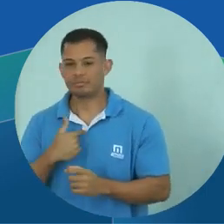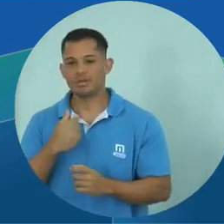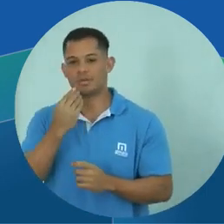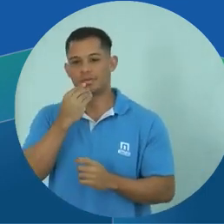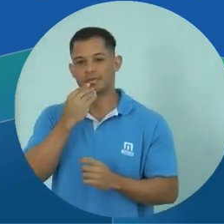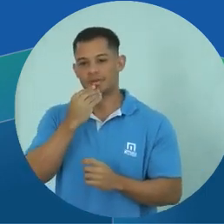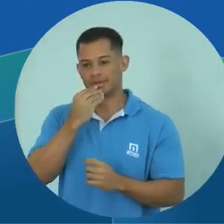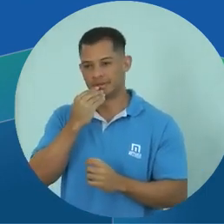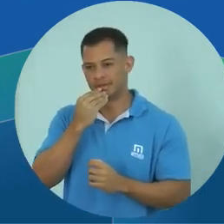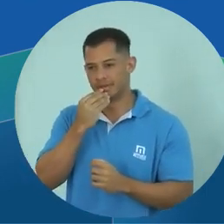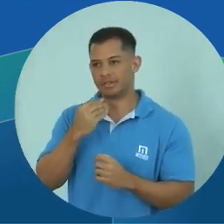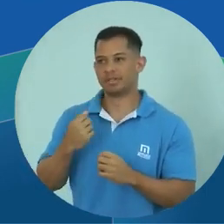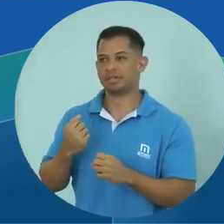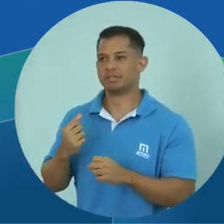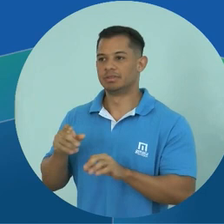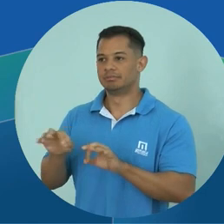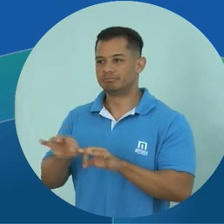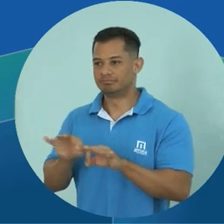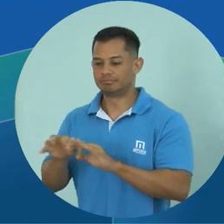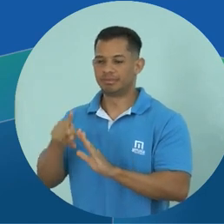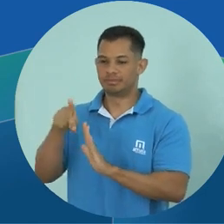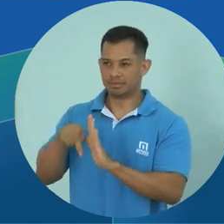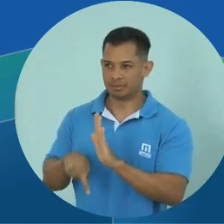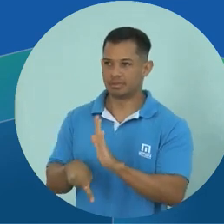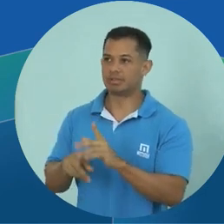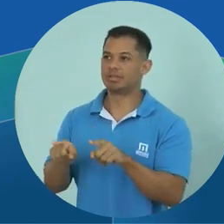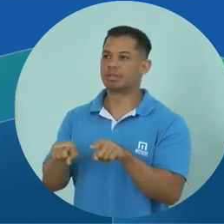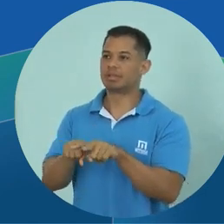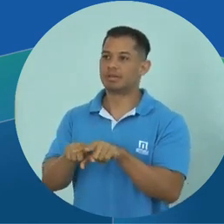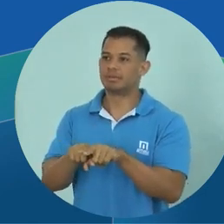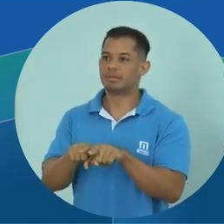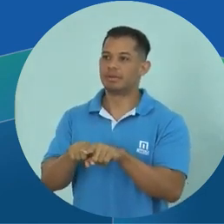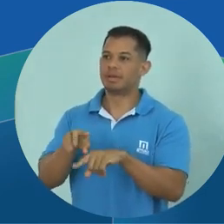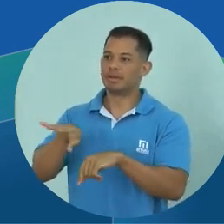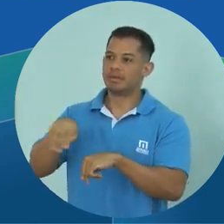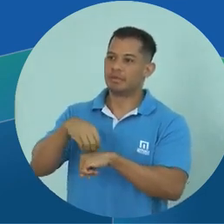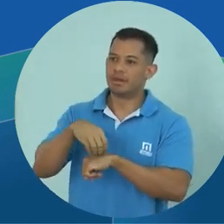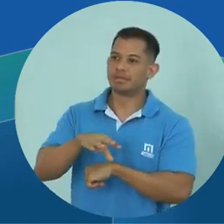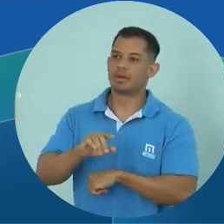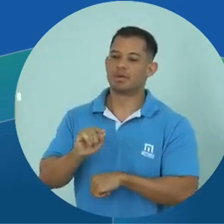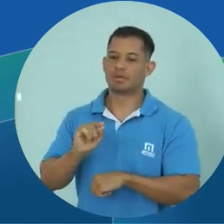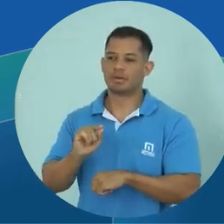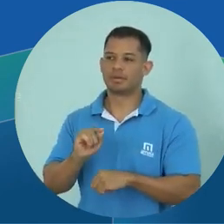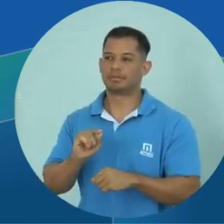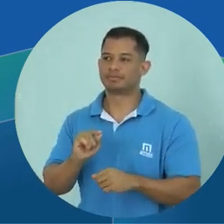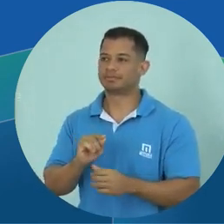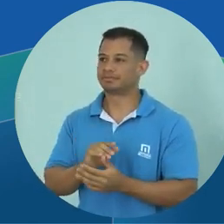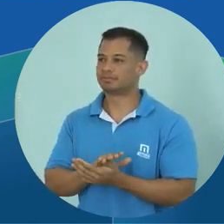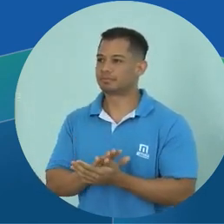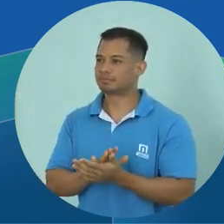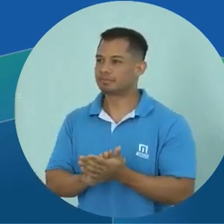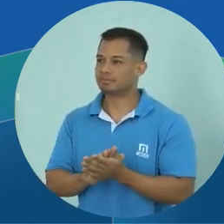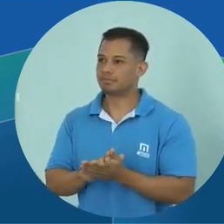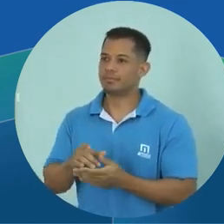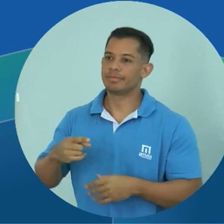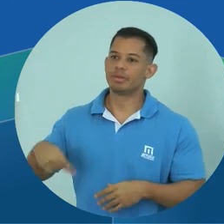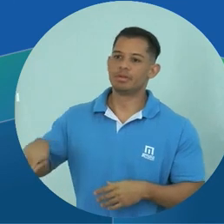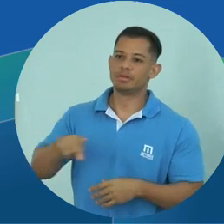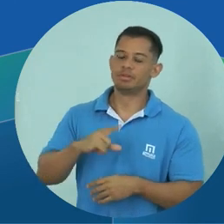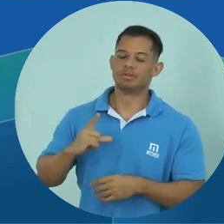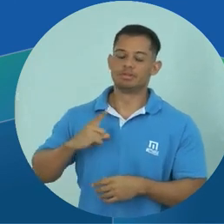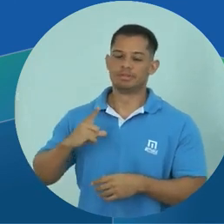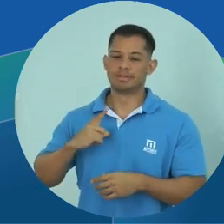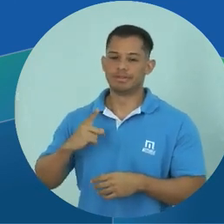frente do projeto e passar para vocês um pouco do que a gente teve